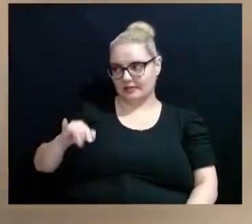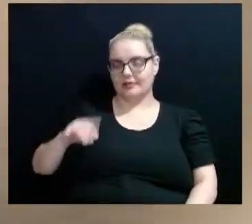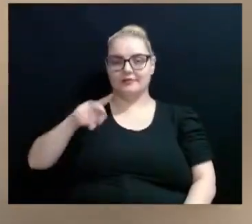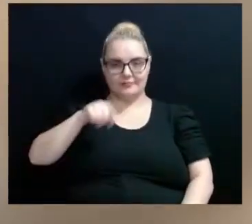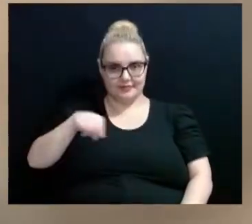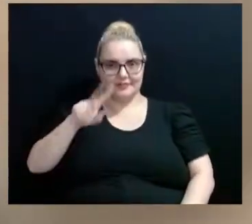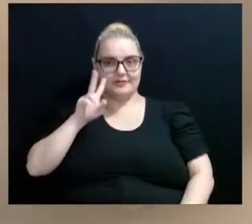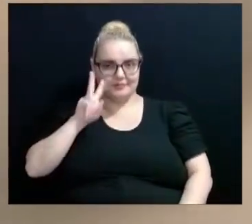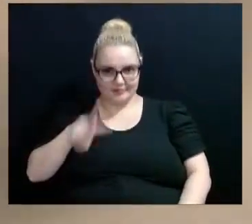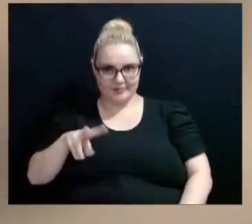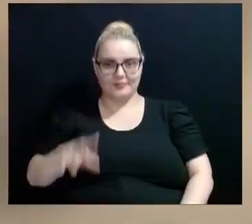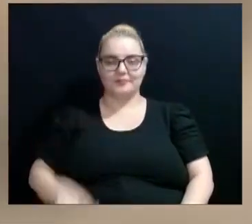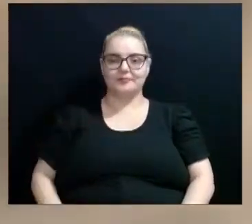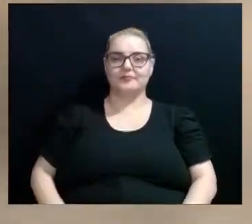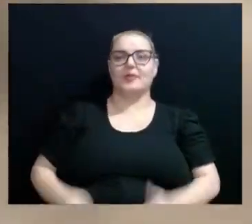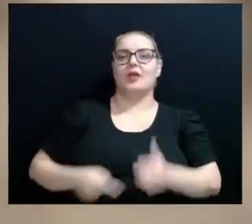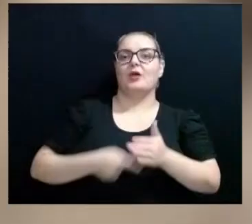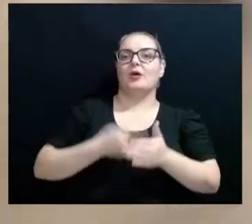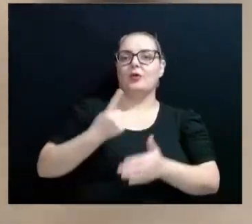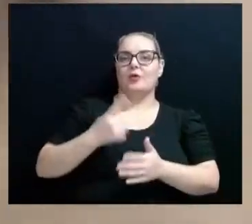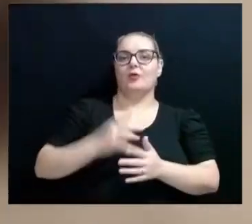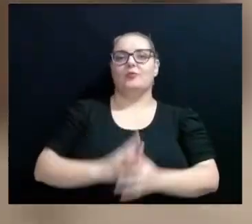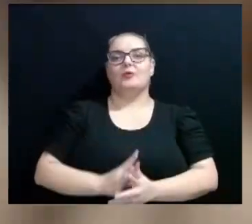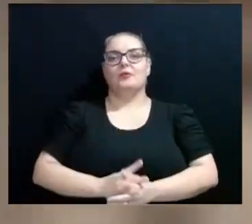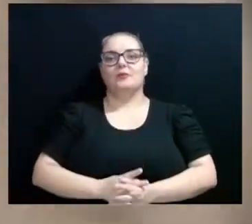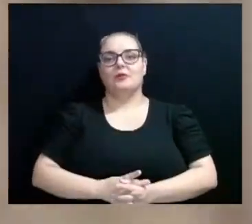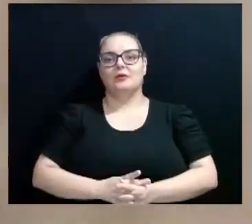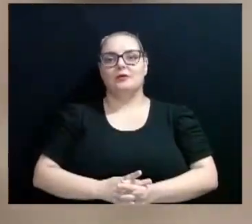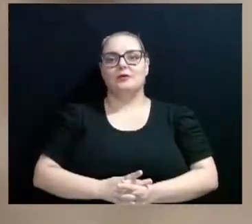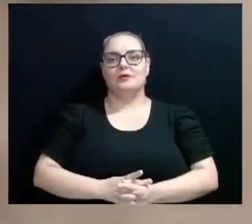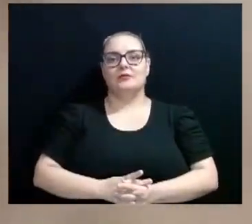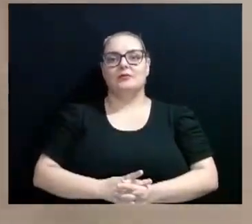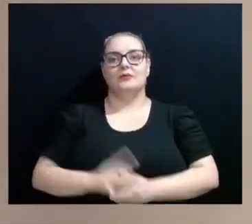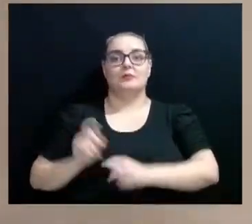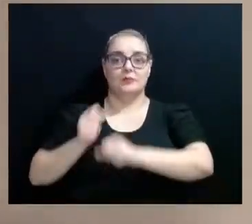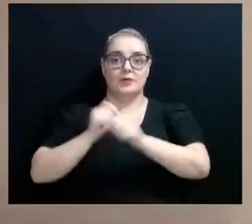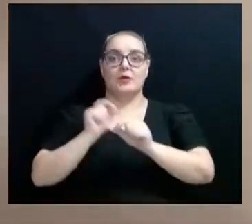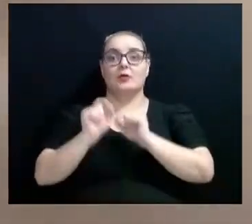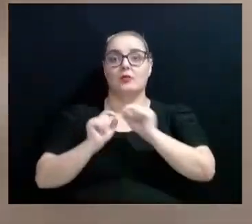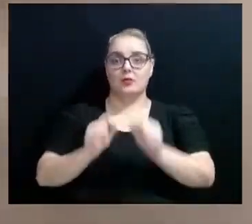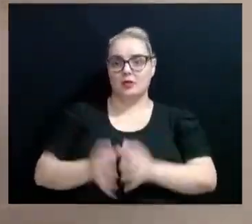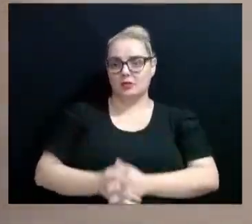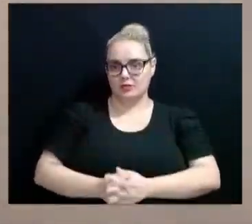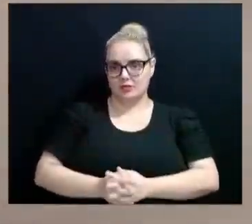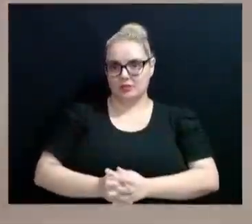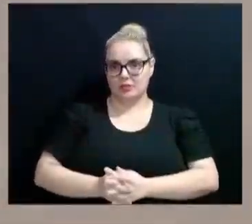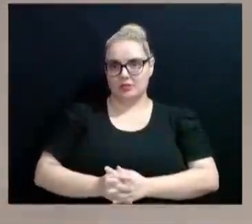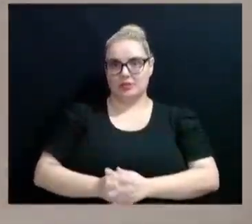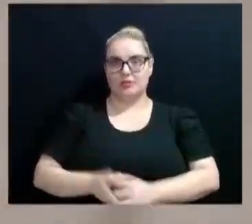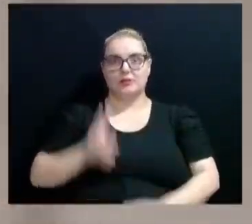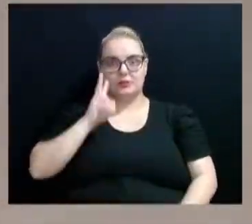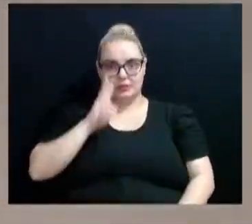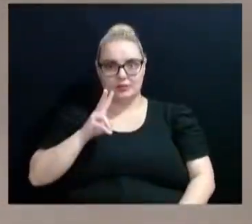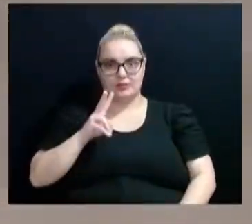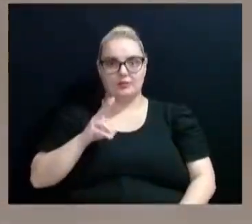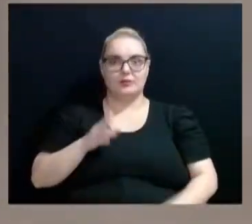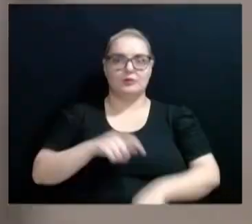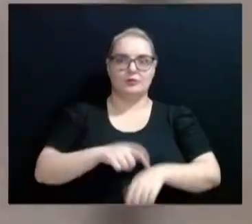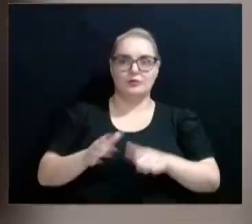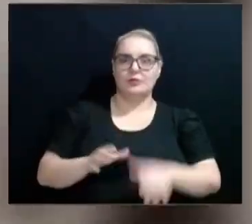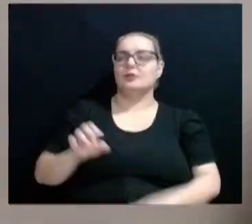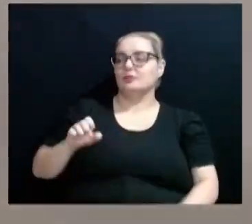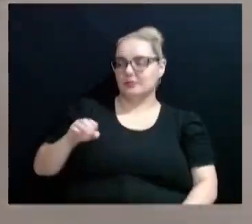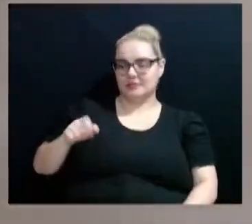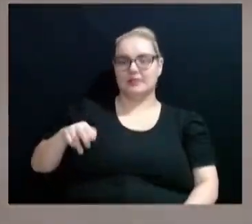A gente está aqui, inclusive, no ateliê. Daqui a pouco vocês vão ver. Aquele primeiro, aquela primeira escultura é o